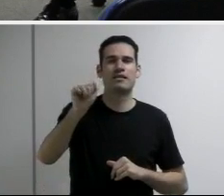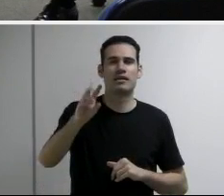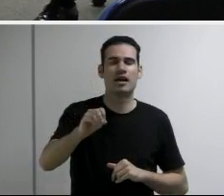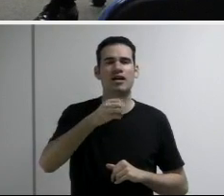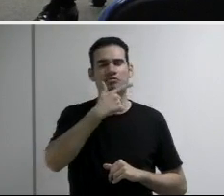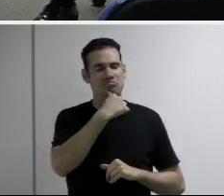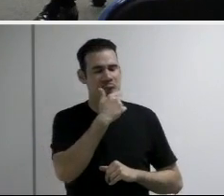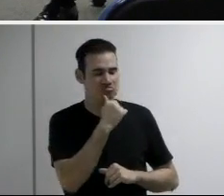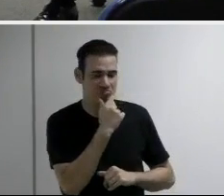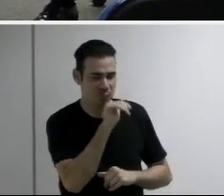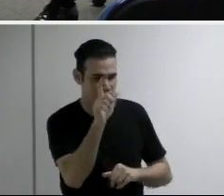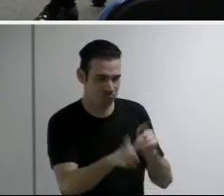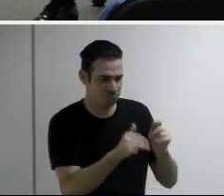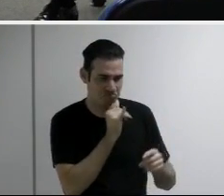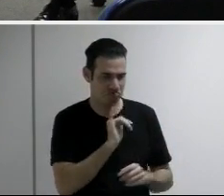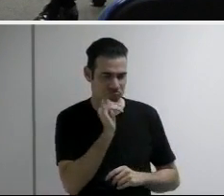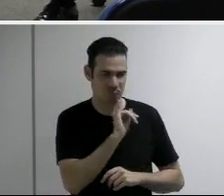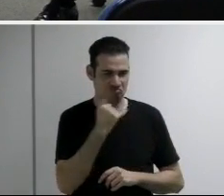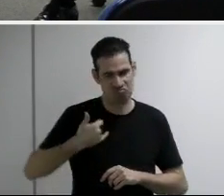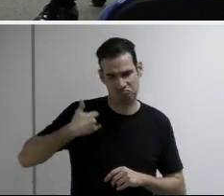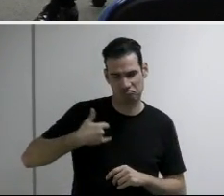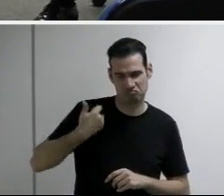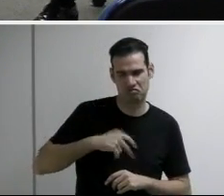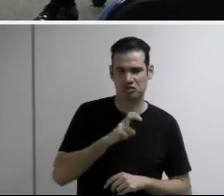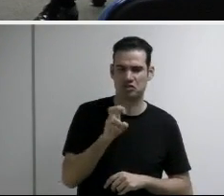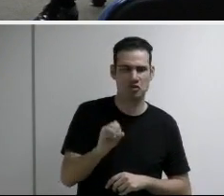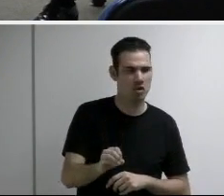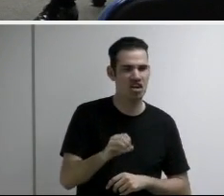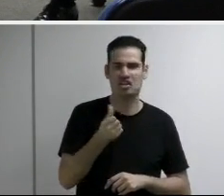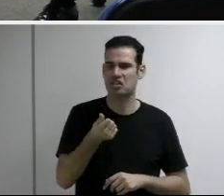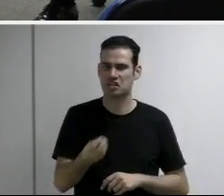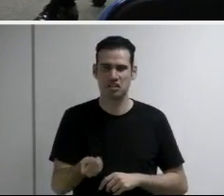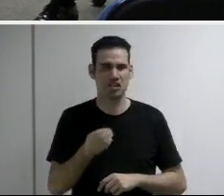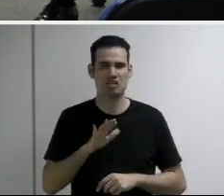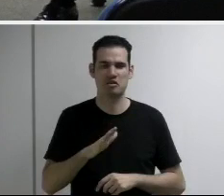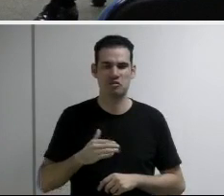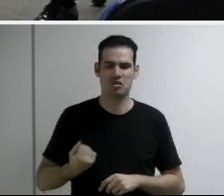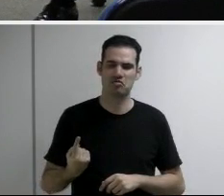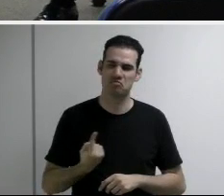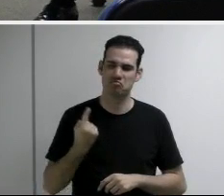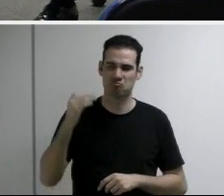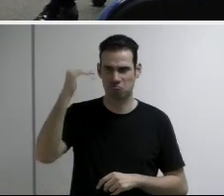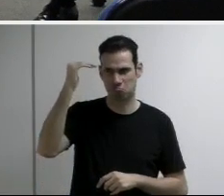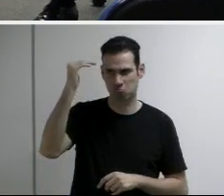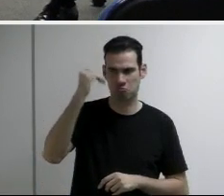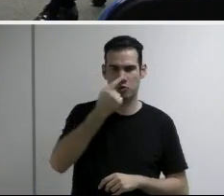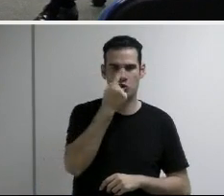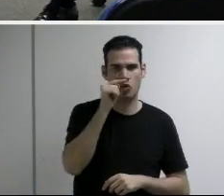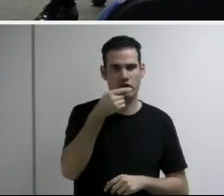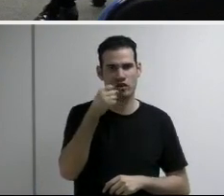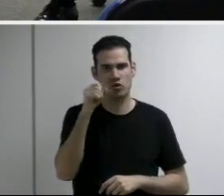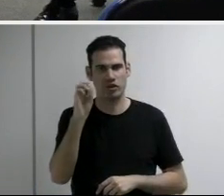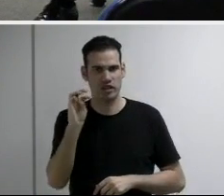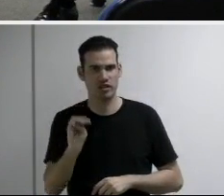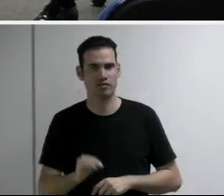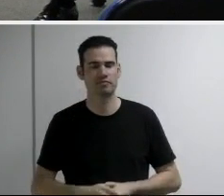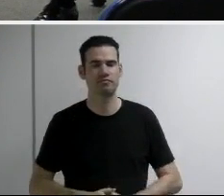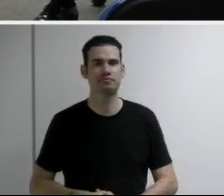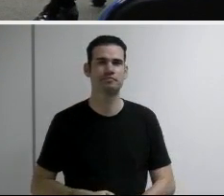homens na faixa etária entre 50 e 60, com uma altura acima de 1,80 m. Se eu colocar algum